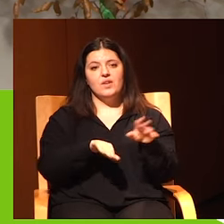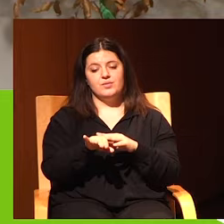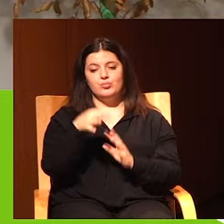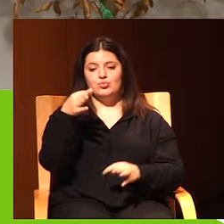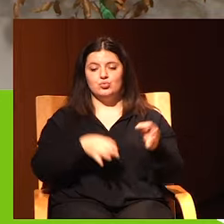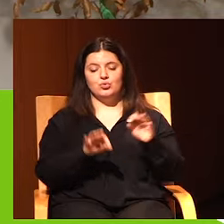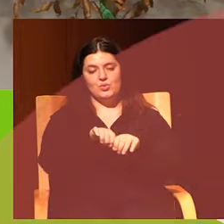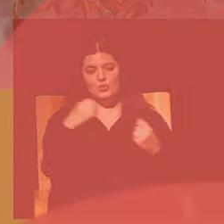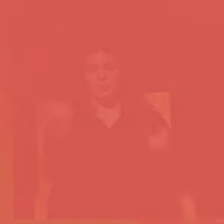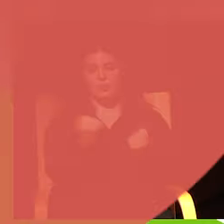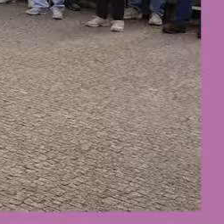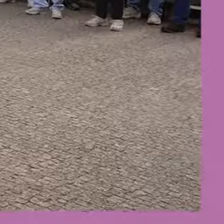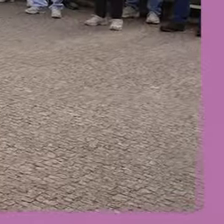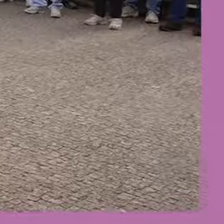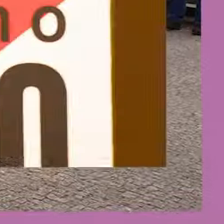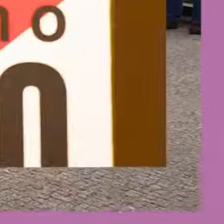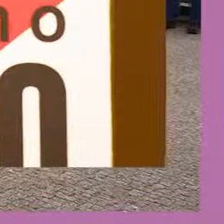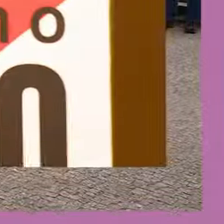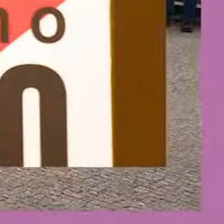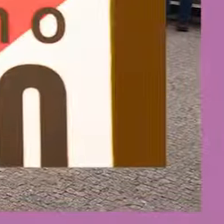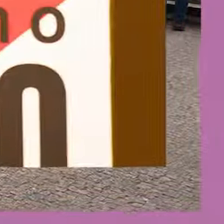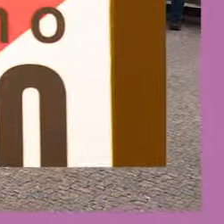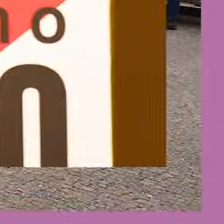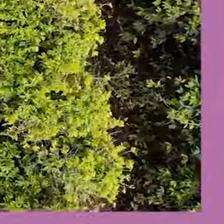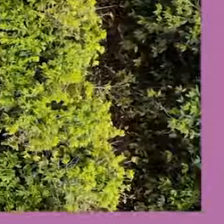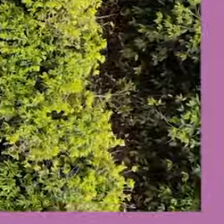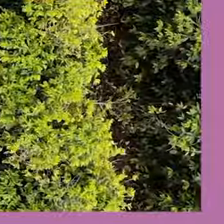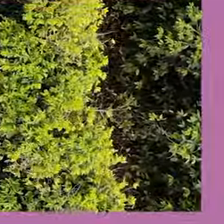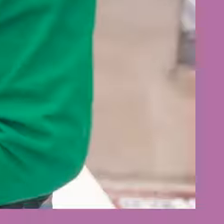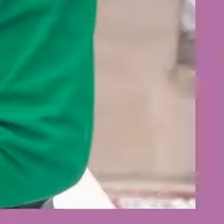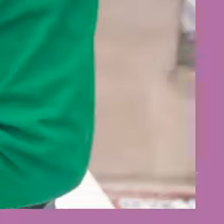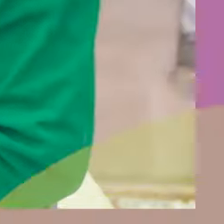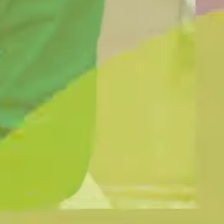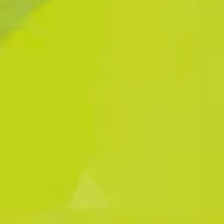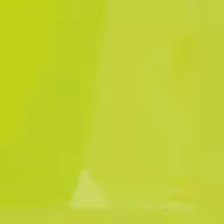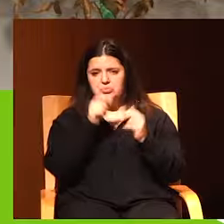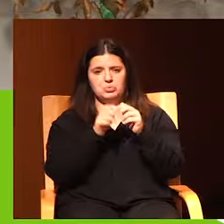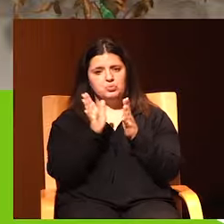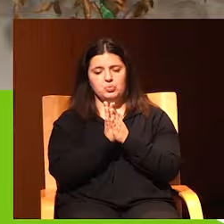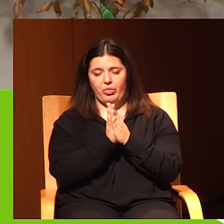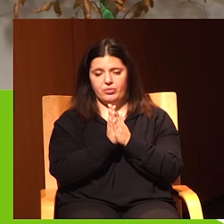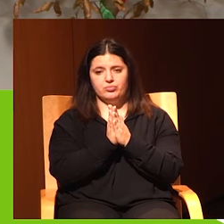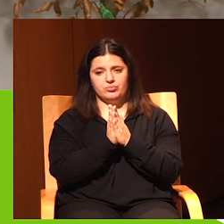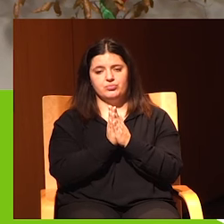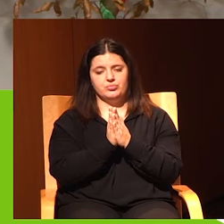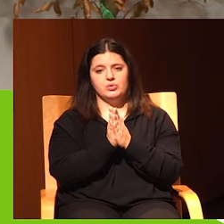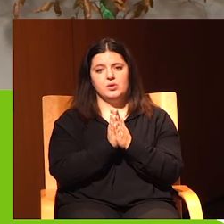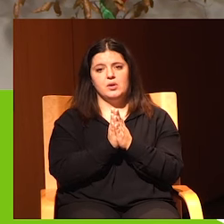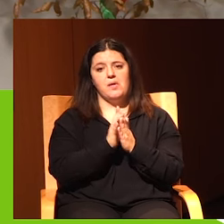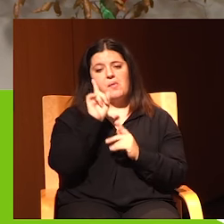Justiça Social e Ambiental um país feminista com salários dignos para toda a gente um Portugal